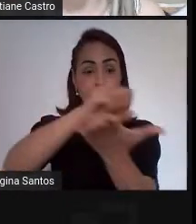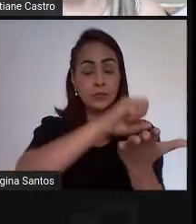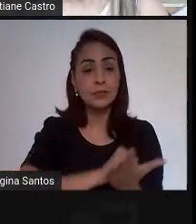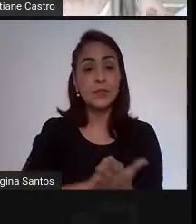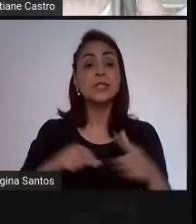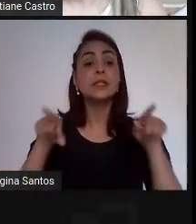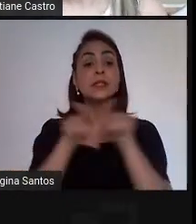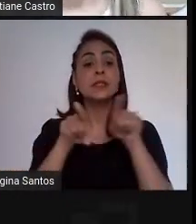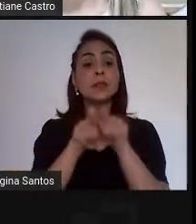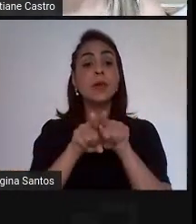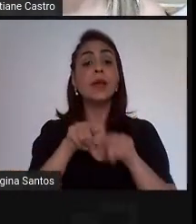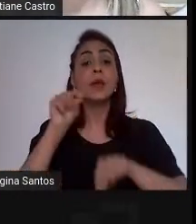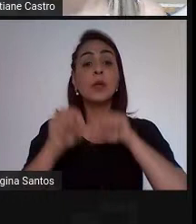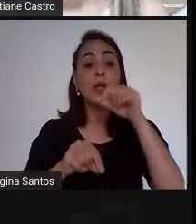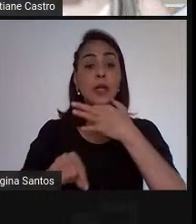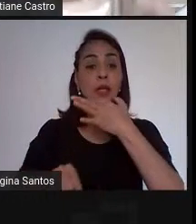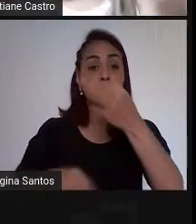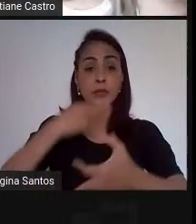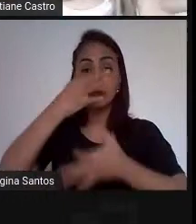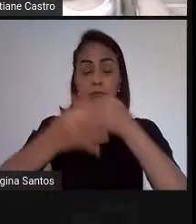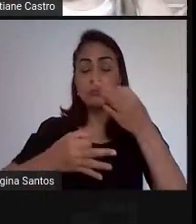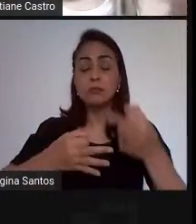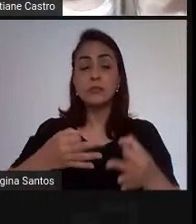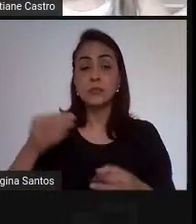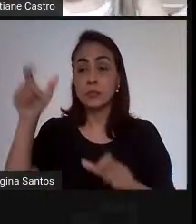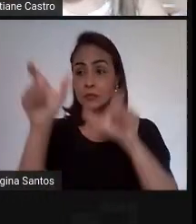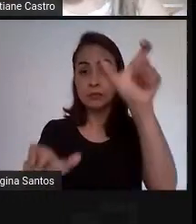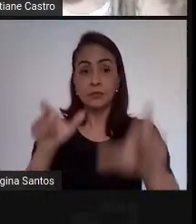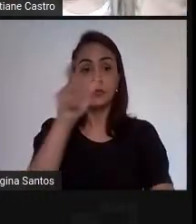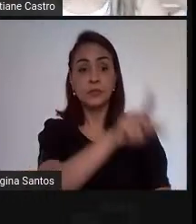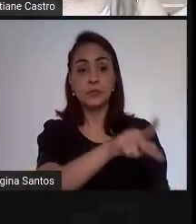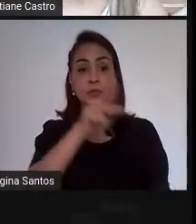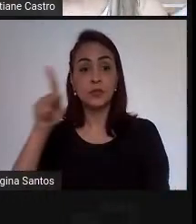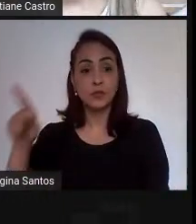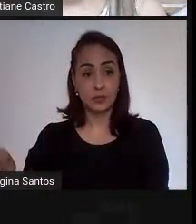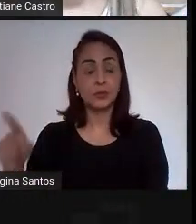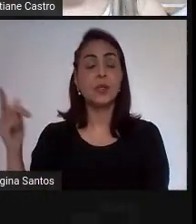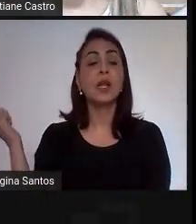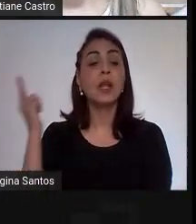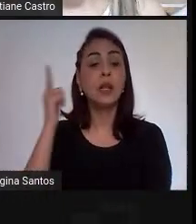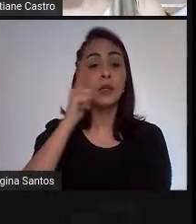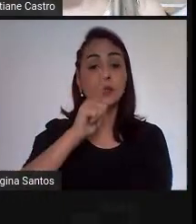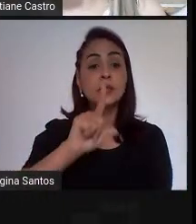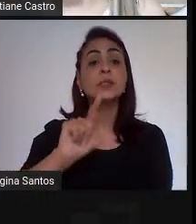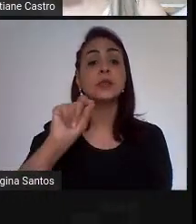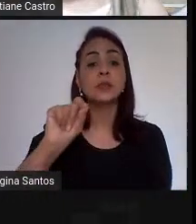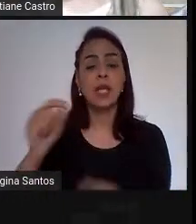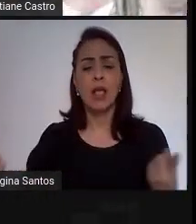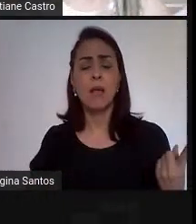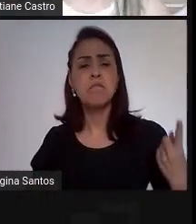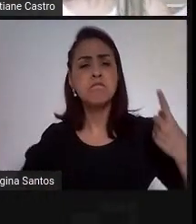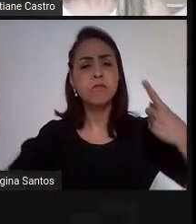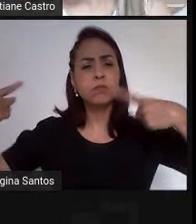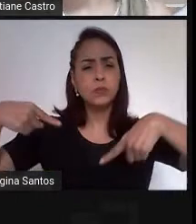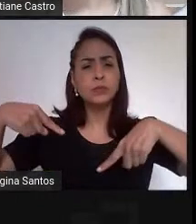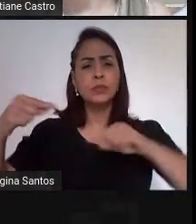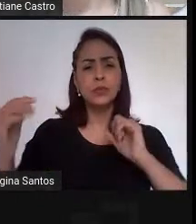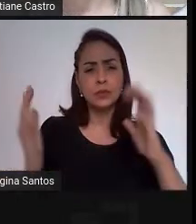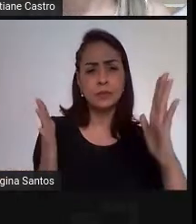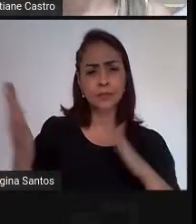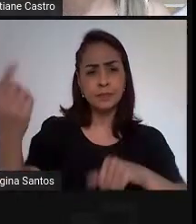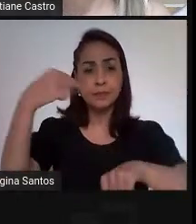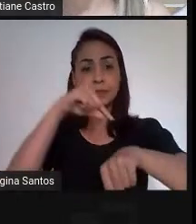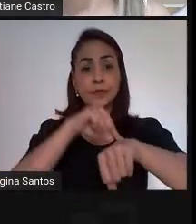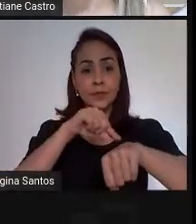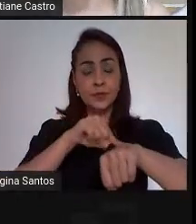professores, eles davam conta de todo o processo, de toda a disputa que havia nesse momento, porque alguns professores